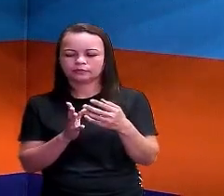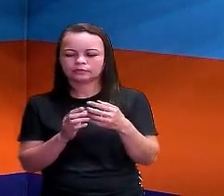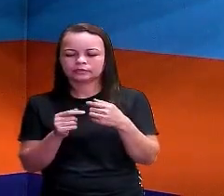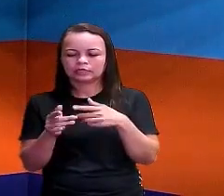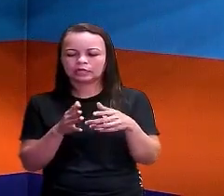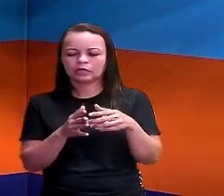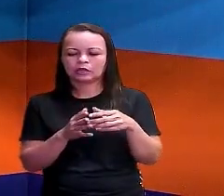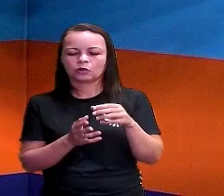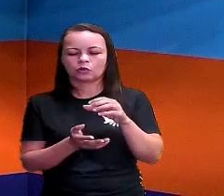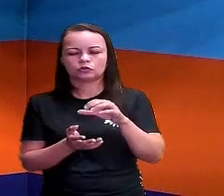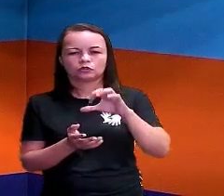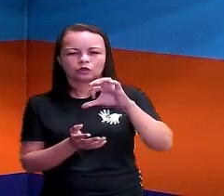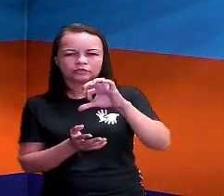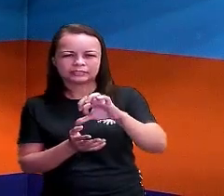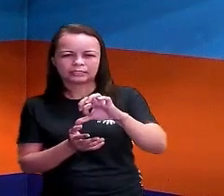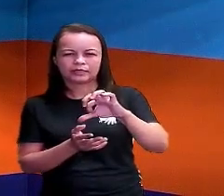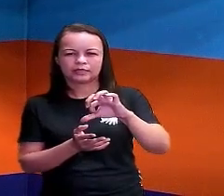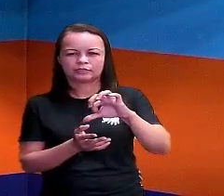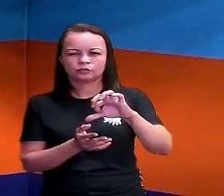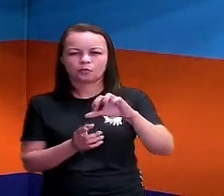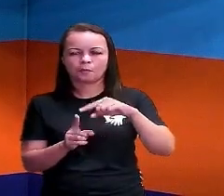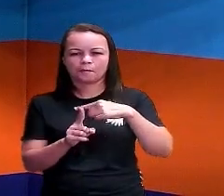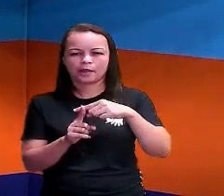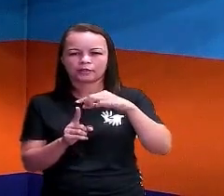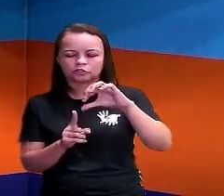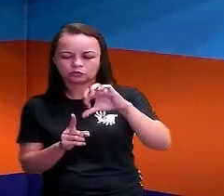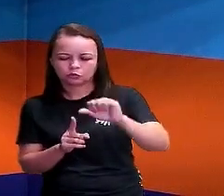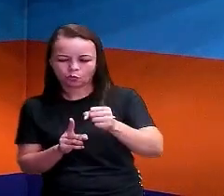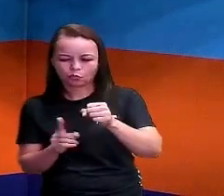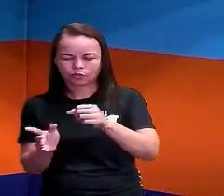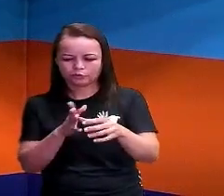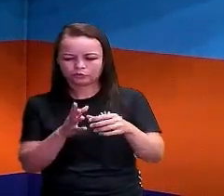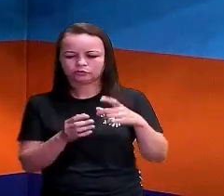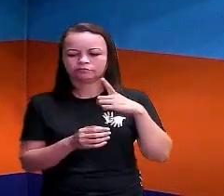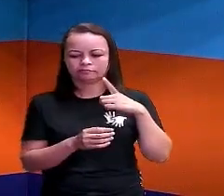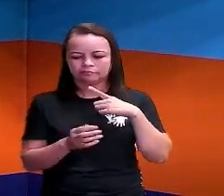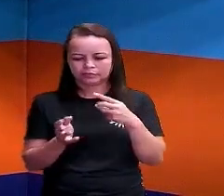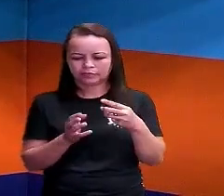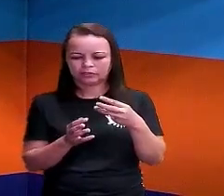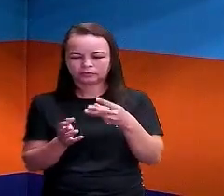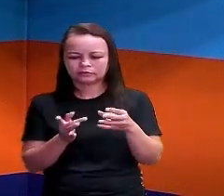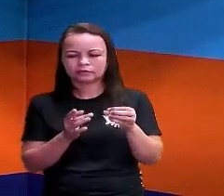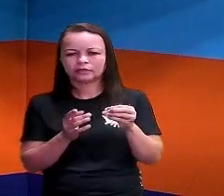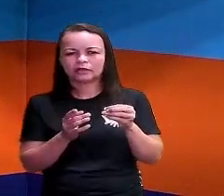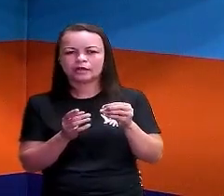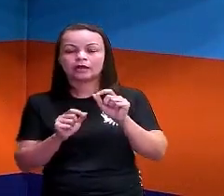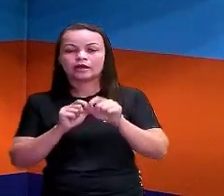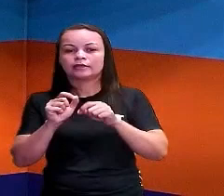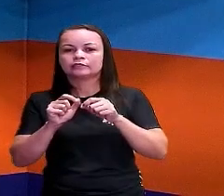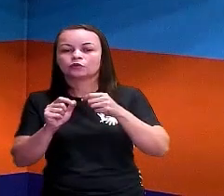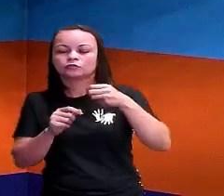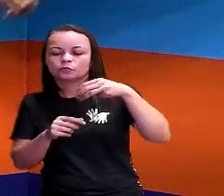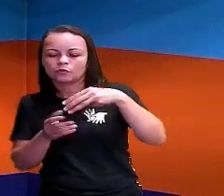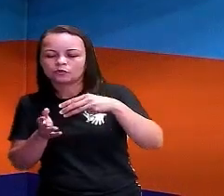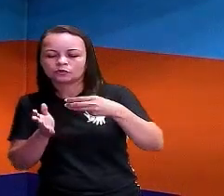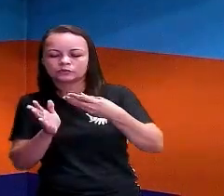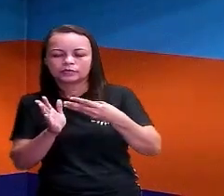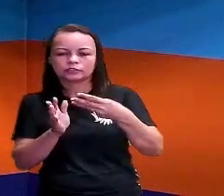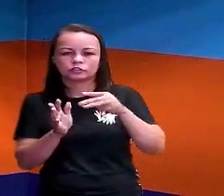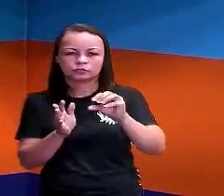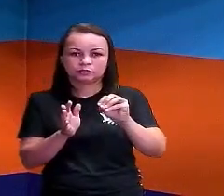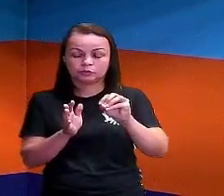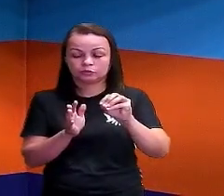com 100 desse 800 aqui, que já se torna 1.000. Então, vou ter 3.000. Sobrou 700, 3.700. Com